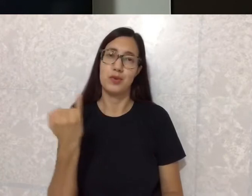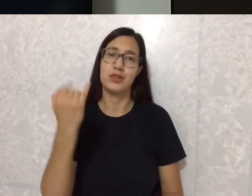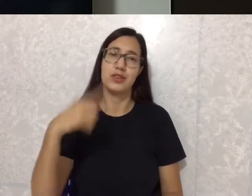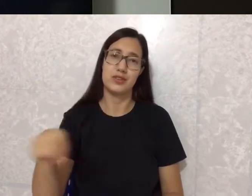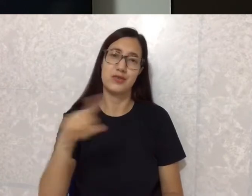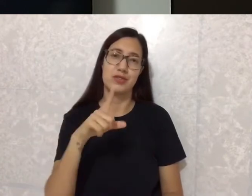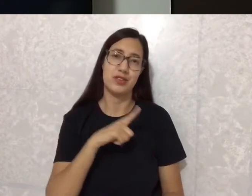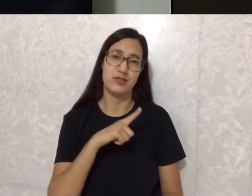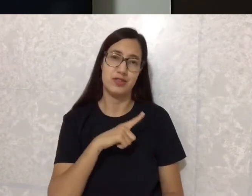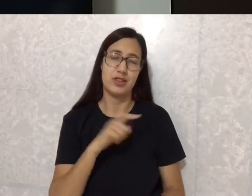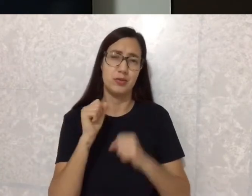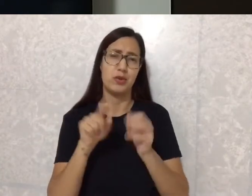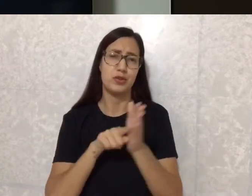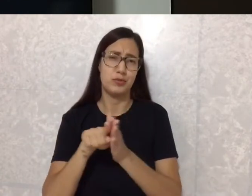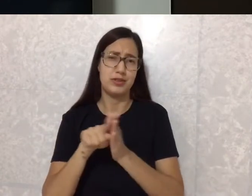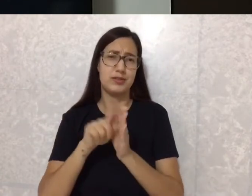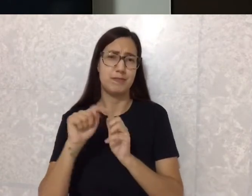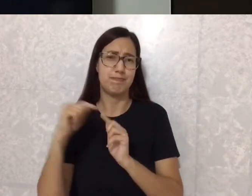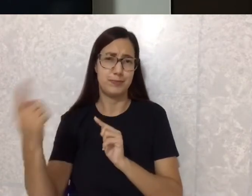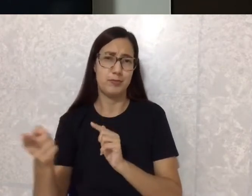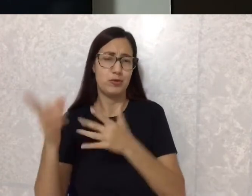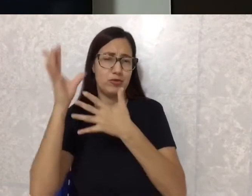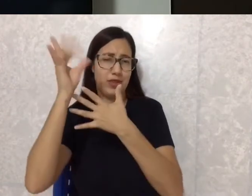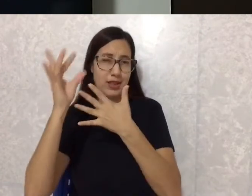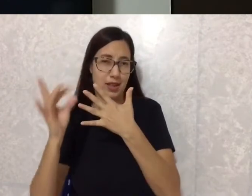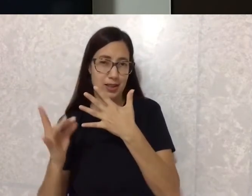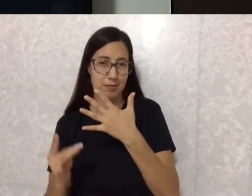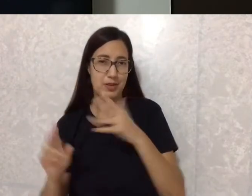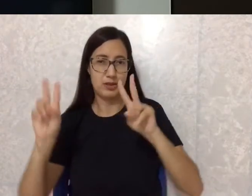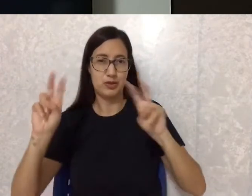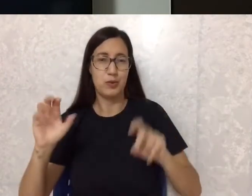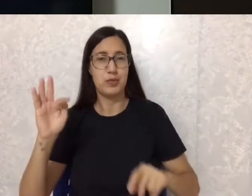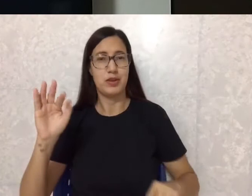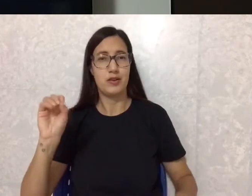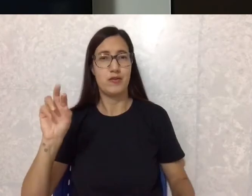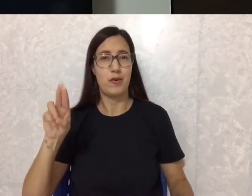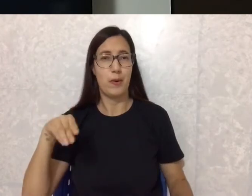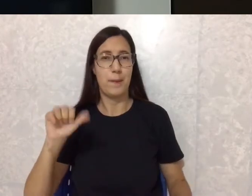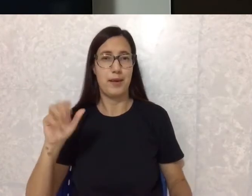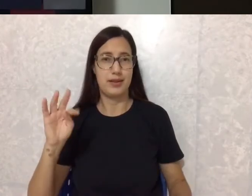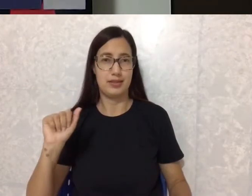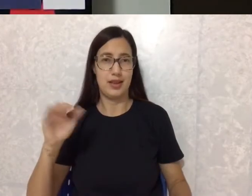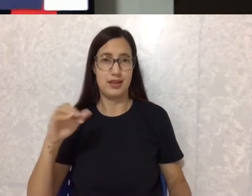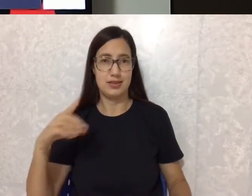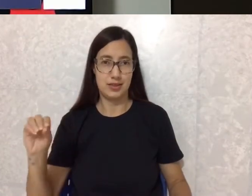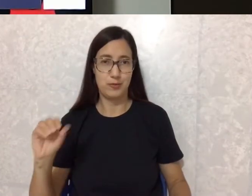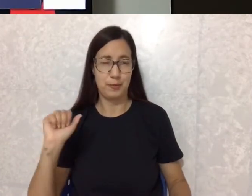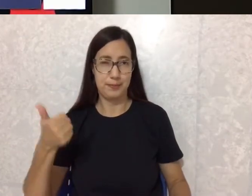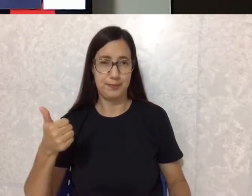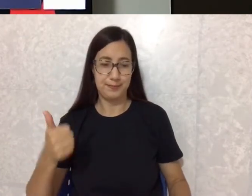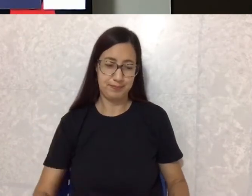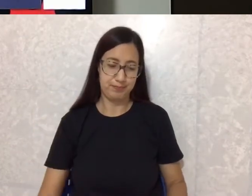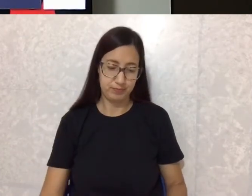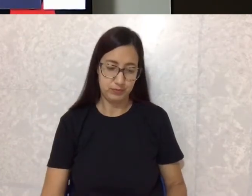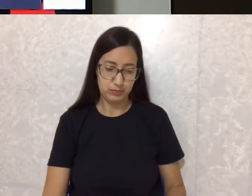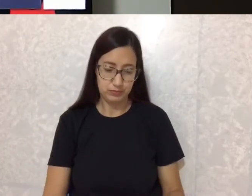vai passar um pouco mais rápido, porque vocês podem fazer uma consulta depois sobre esses detalhes de formatação e de inclusão de informação, tá? Bom, pessoal, como eu